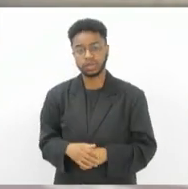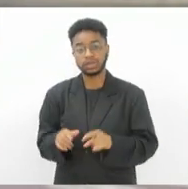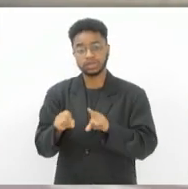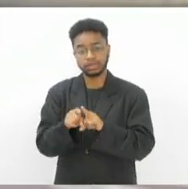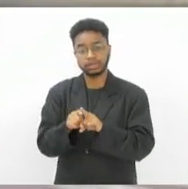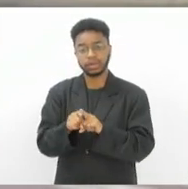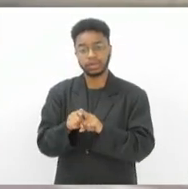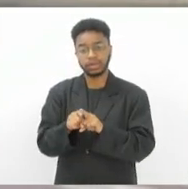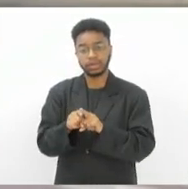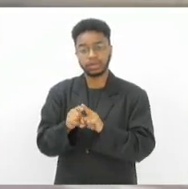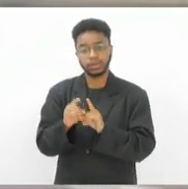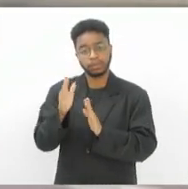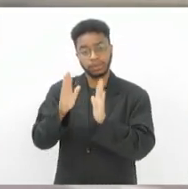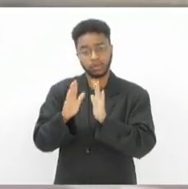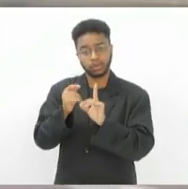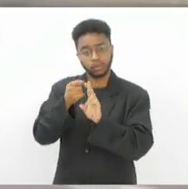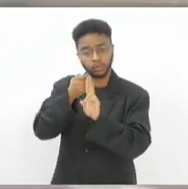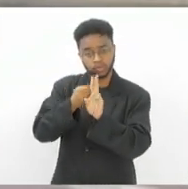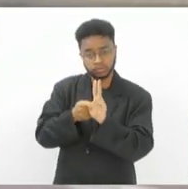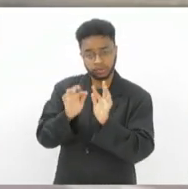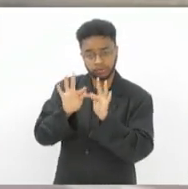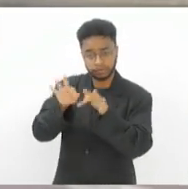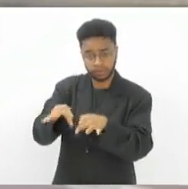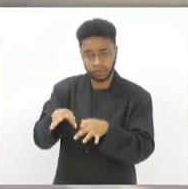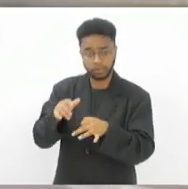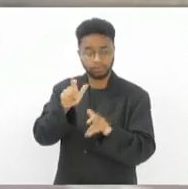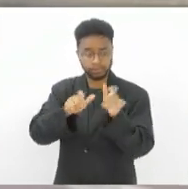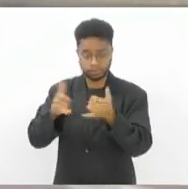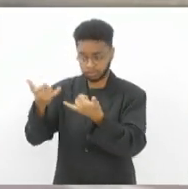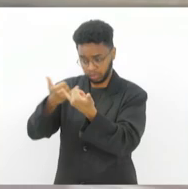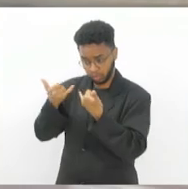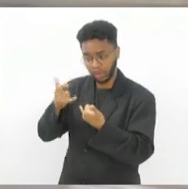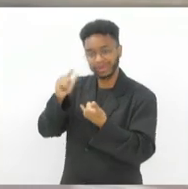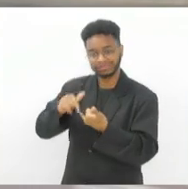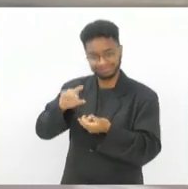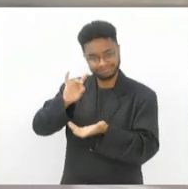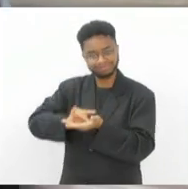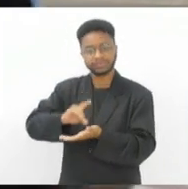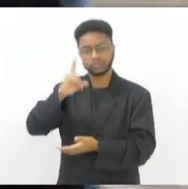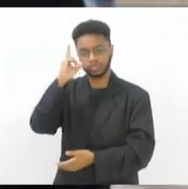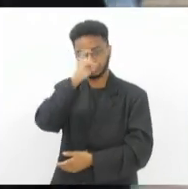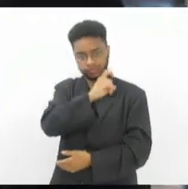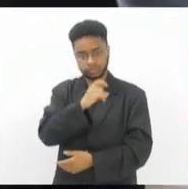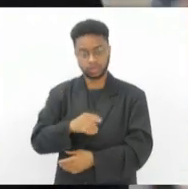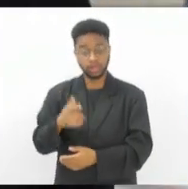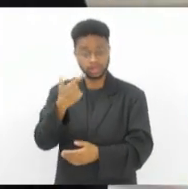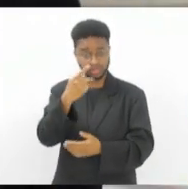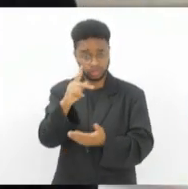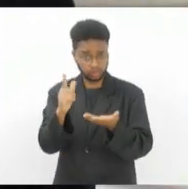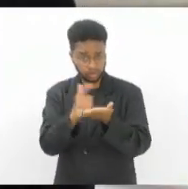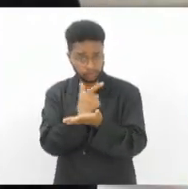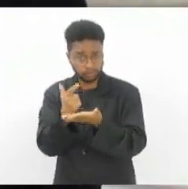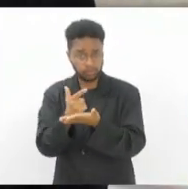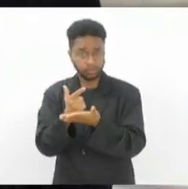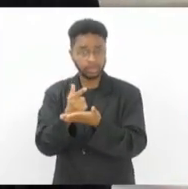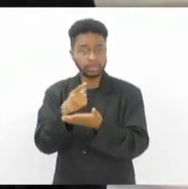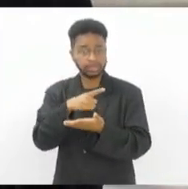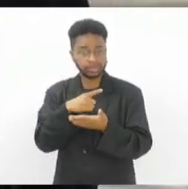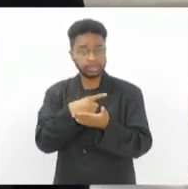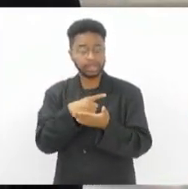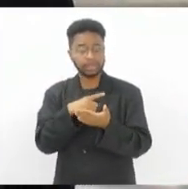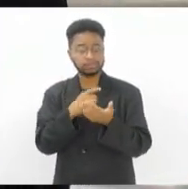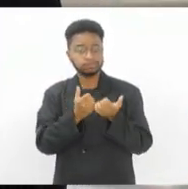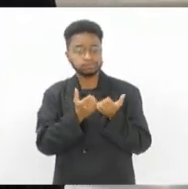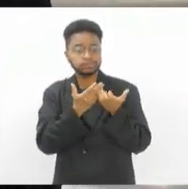2 meses, pelo que me contaram, obviamente, foi muito brabo. E esse livro conta com uma dedicatória especial para sua neta, Helena.